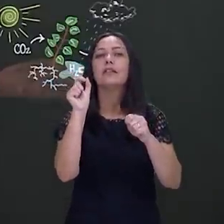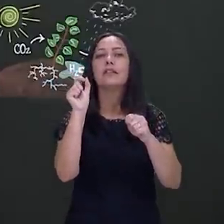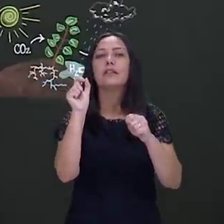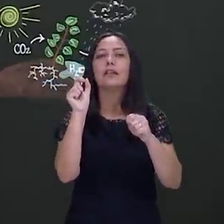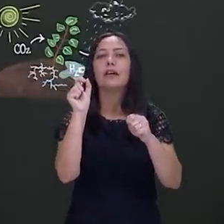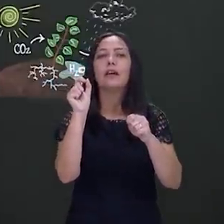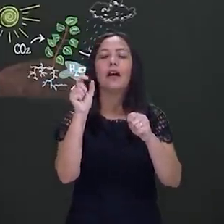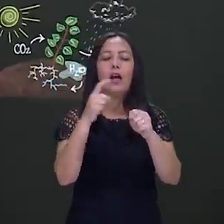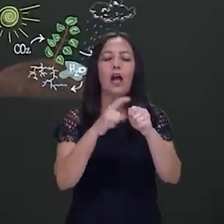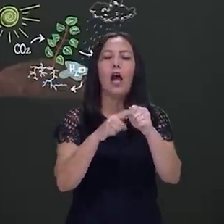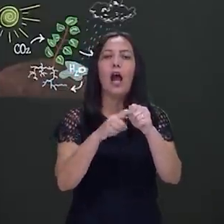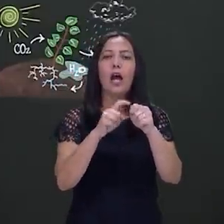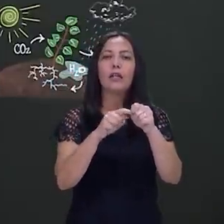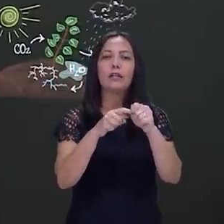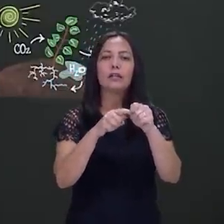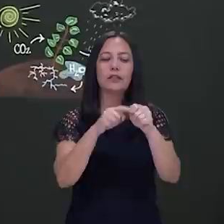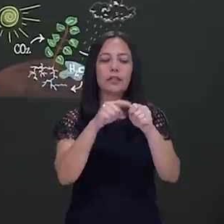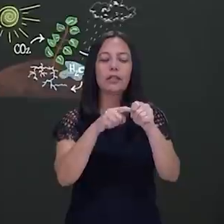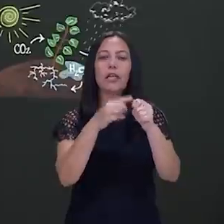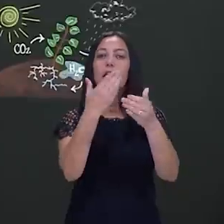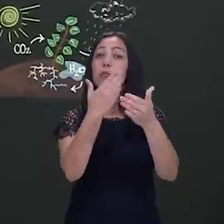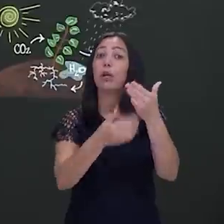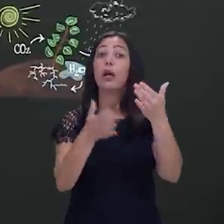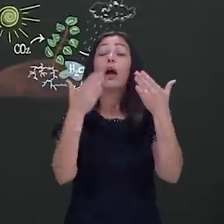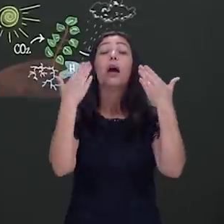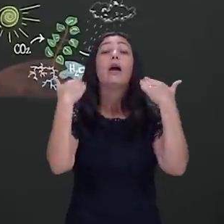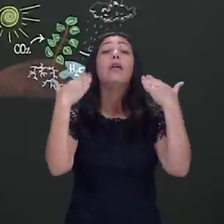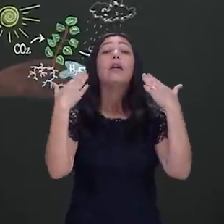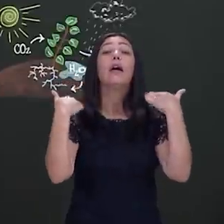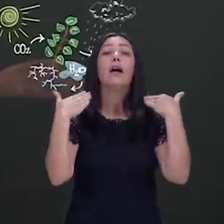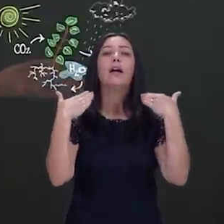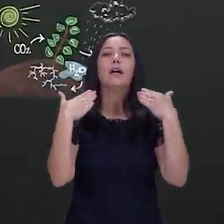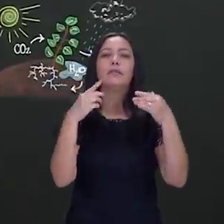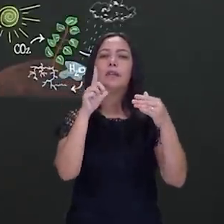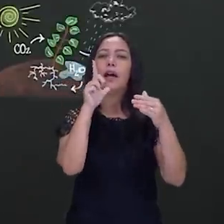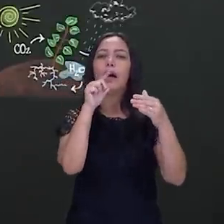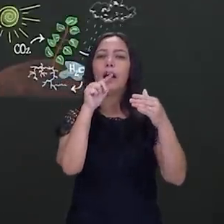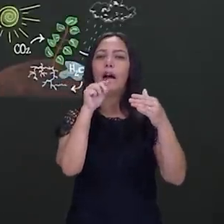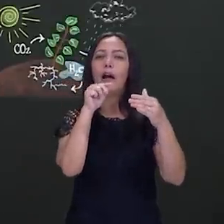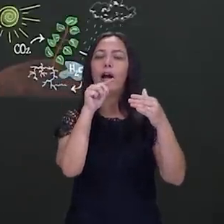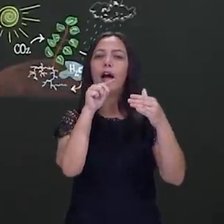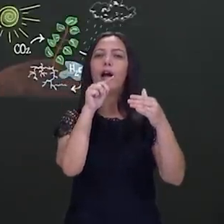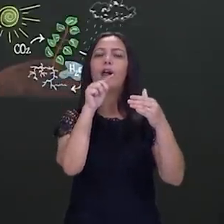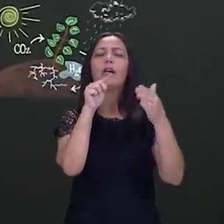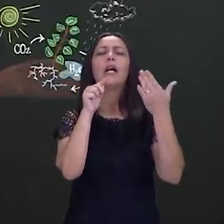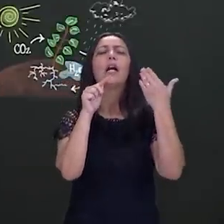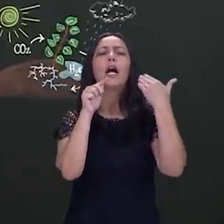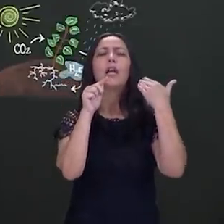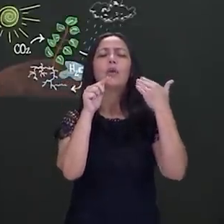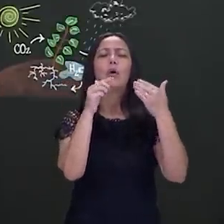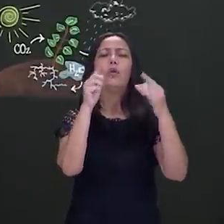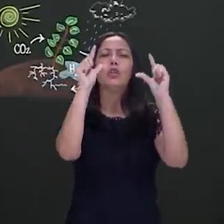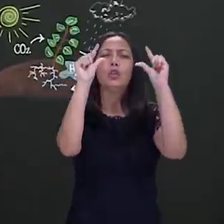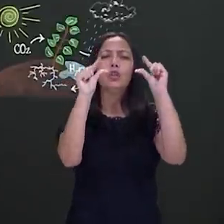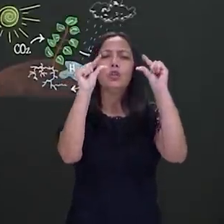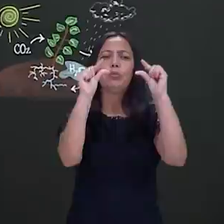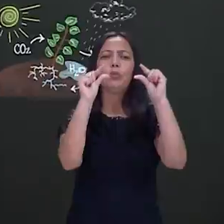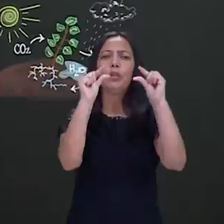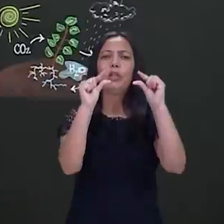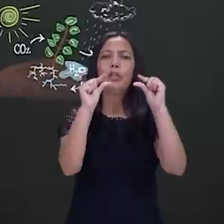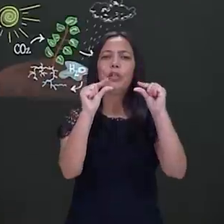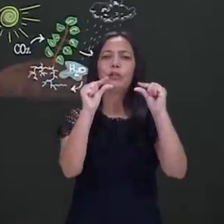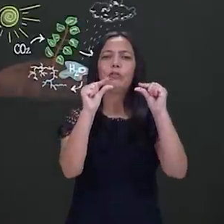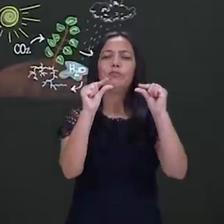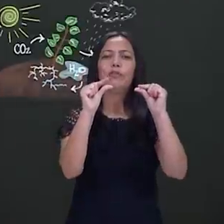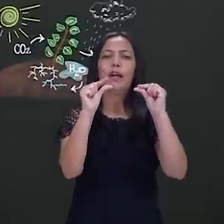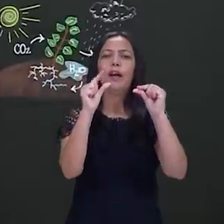invés, enquanto aqui ele ganhou o calor, aqui ele perdeu o calor. Aquela água já tinha um calor, foi perdendo, perdendo, e de